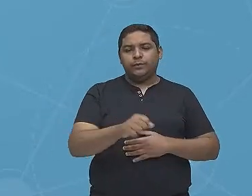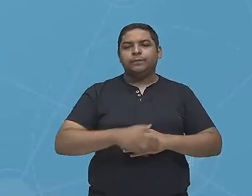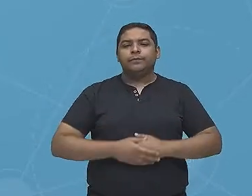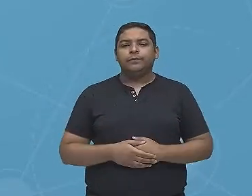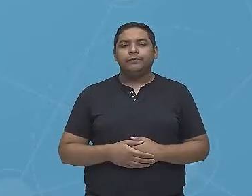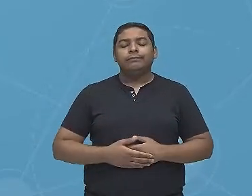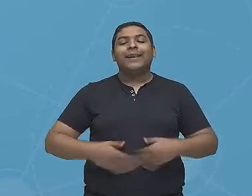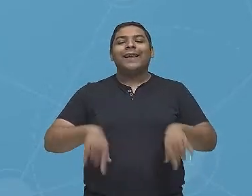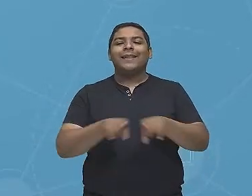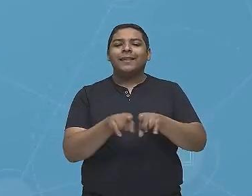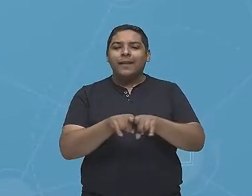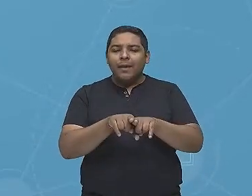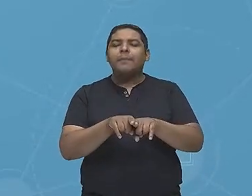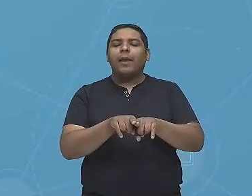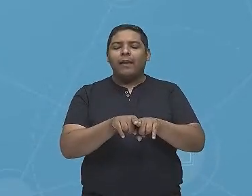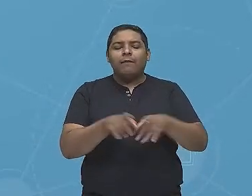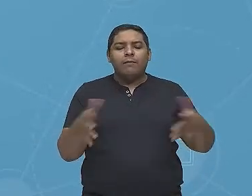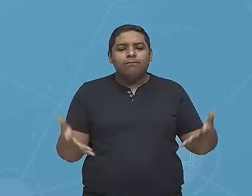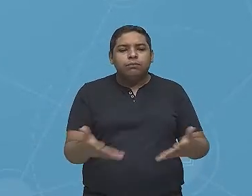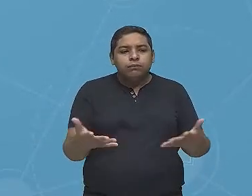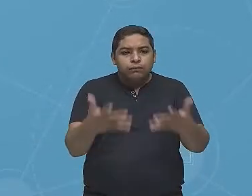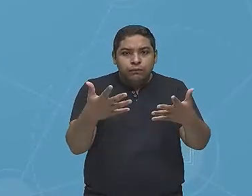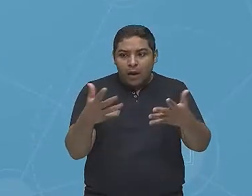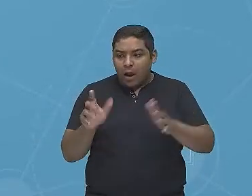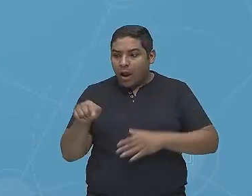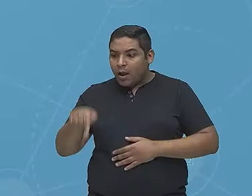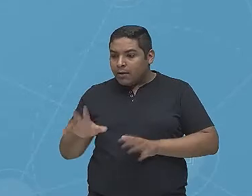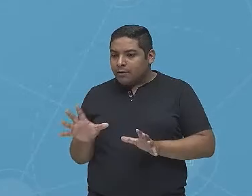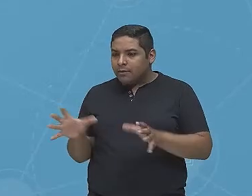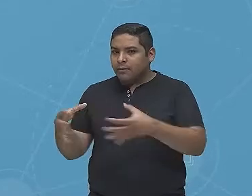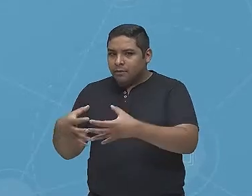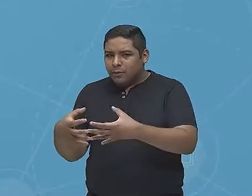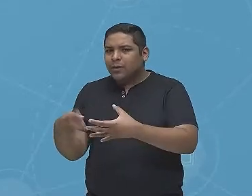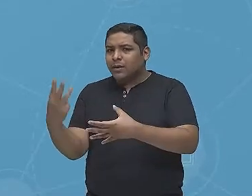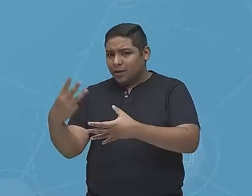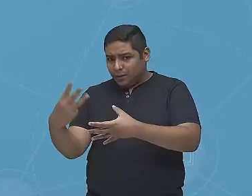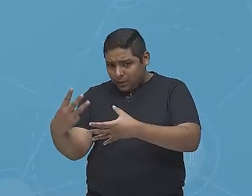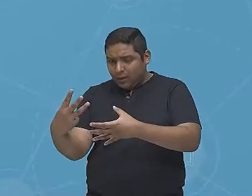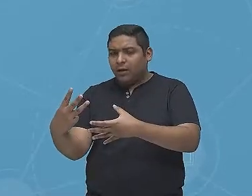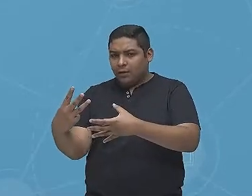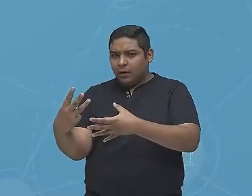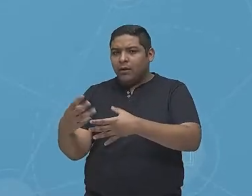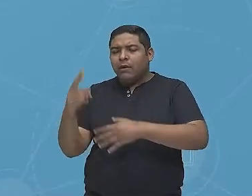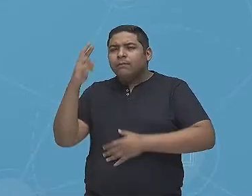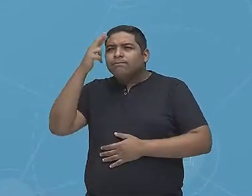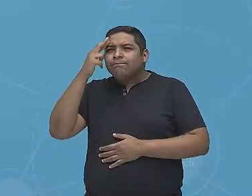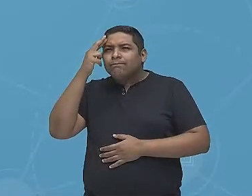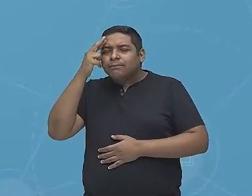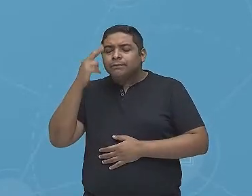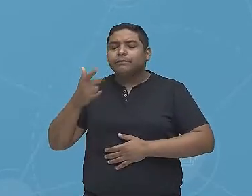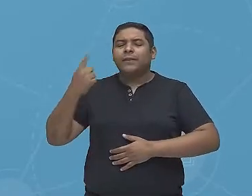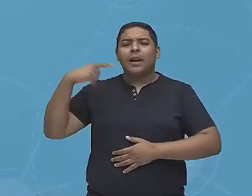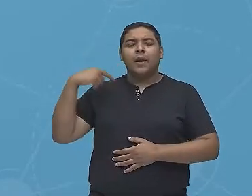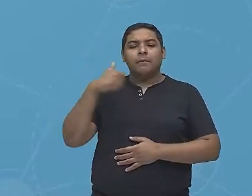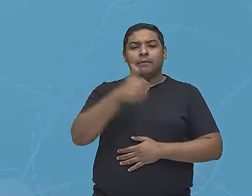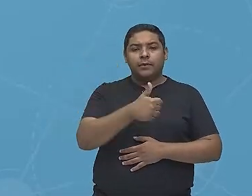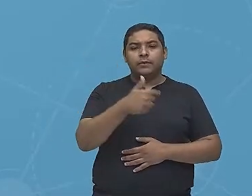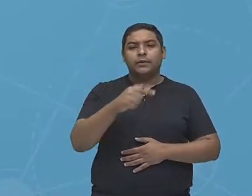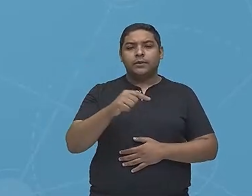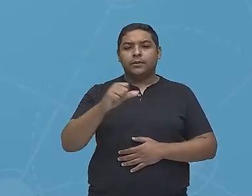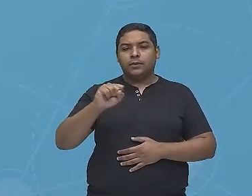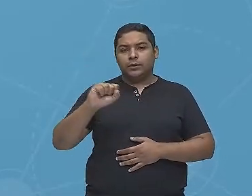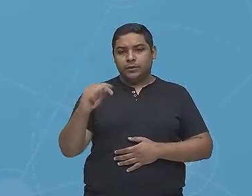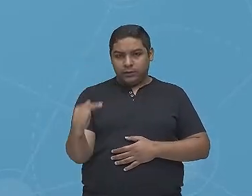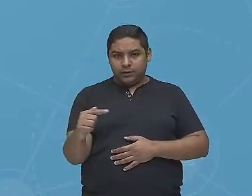vai fazer com que este grupo do terceiro estado comece a refletir. No ano de 1787,